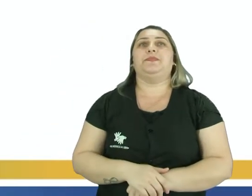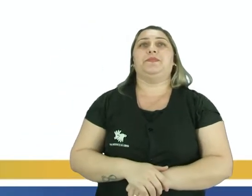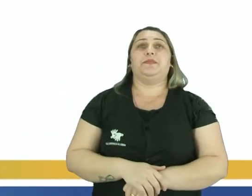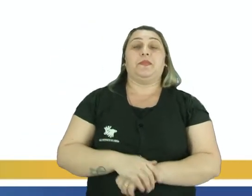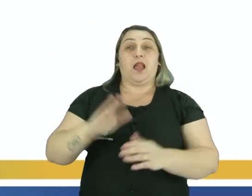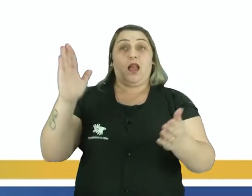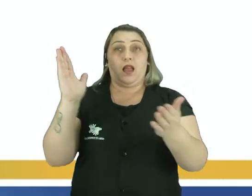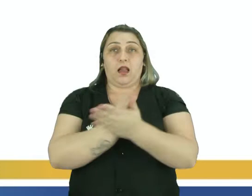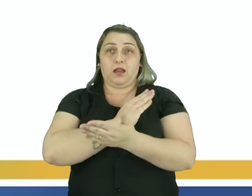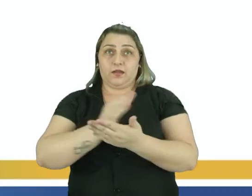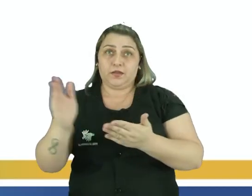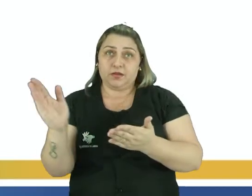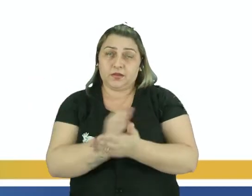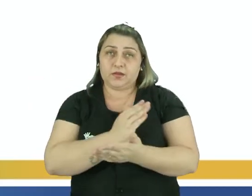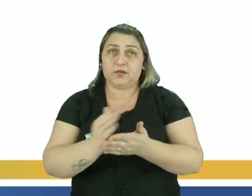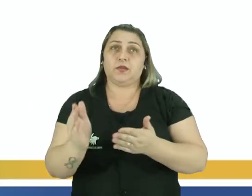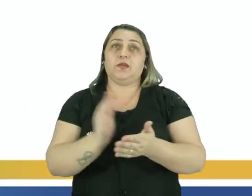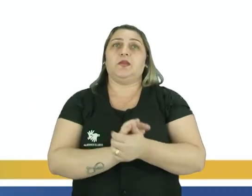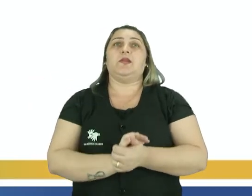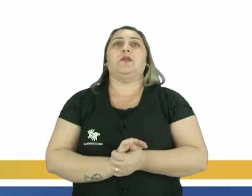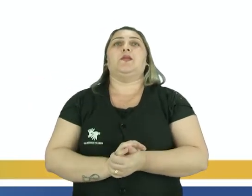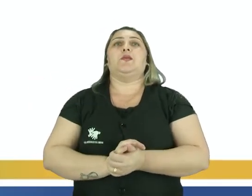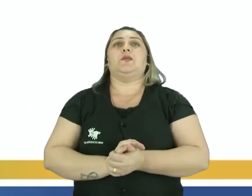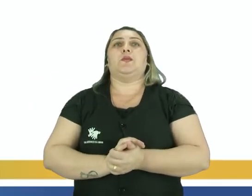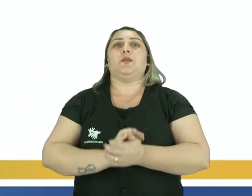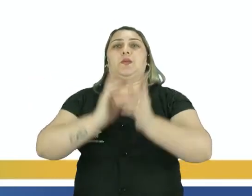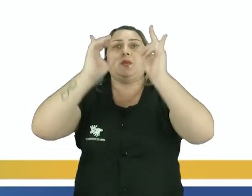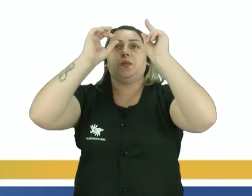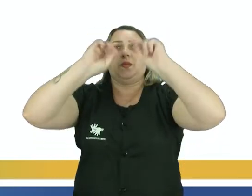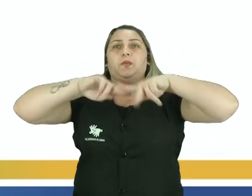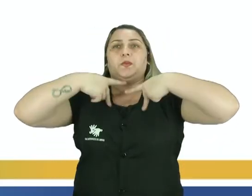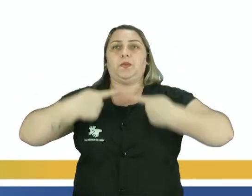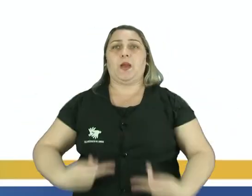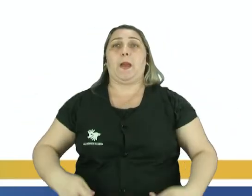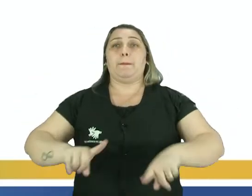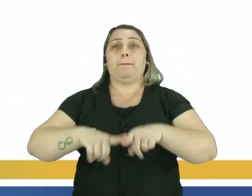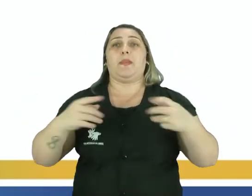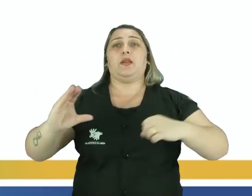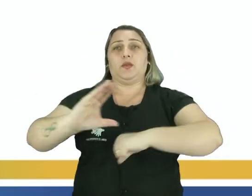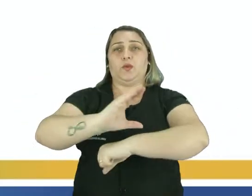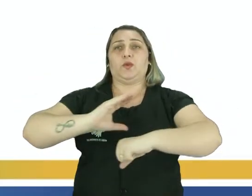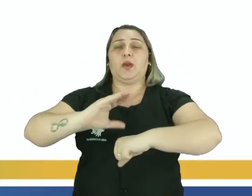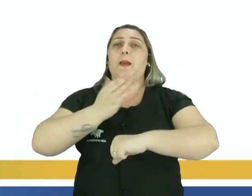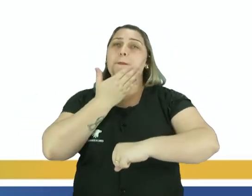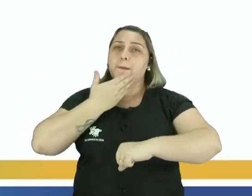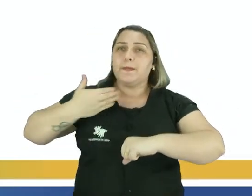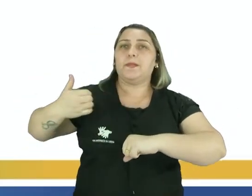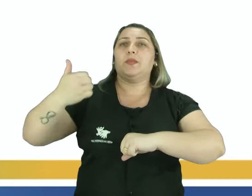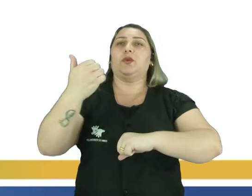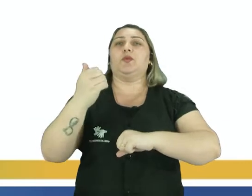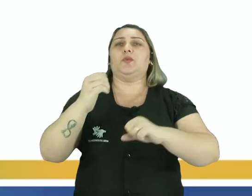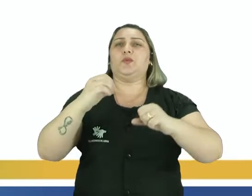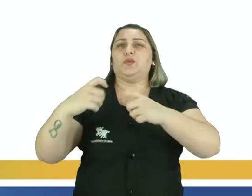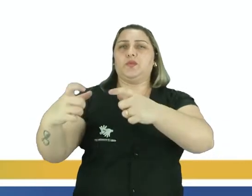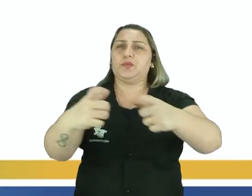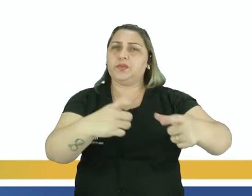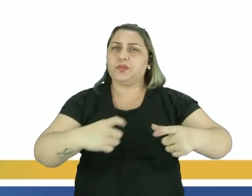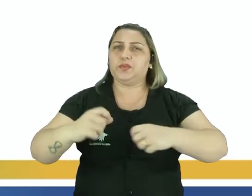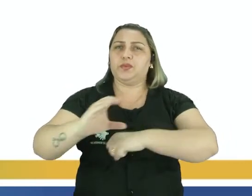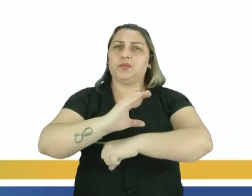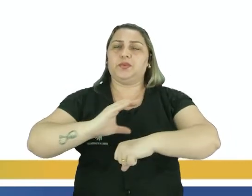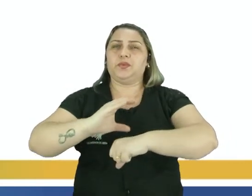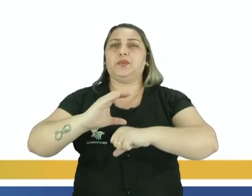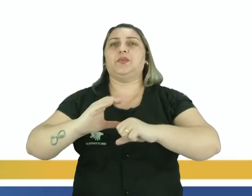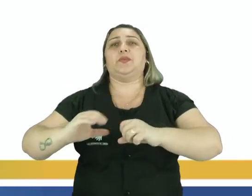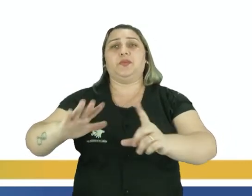alguns das questões dos direitos humanos, mas essa Constituição ela trouxe avanços em todos os aspectos da construção